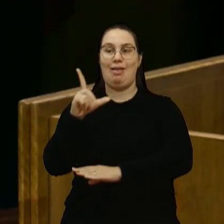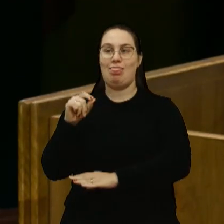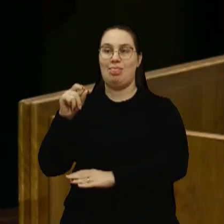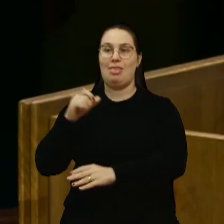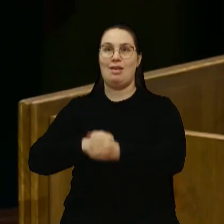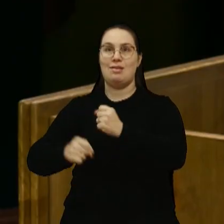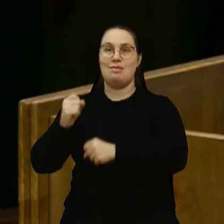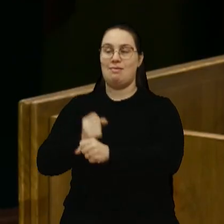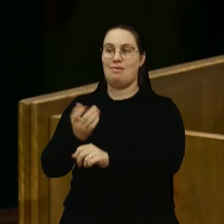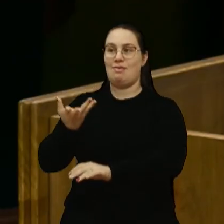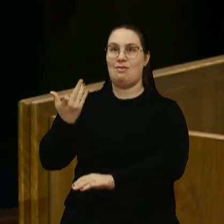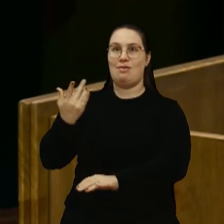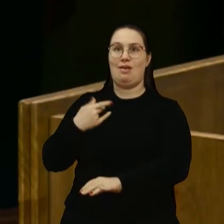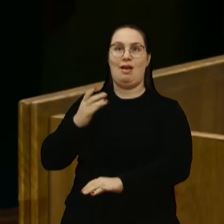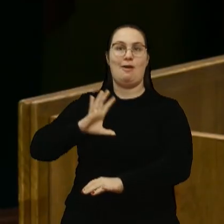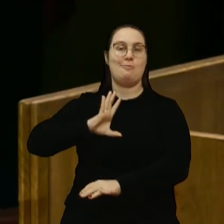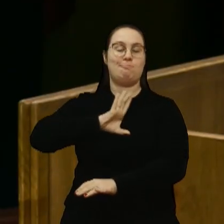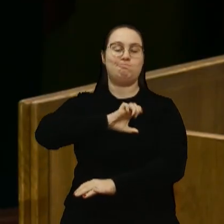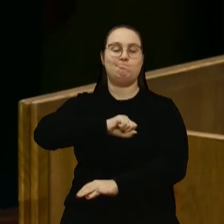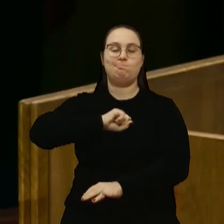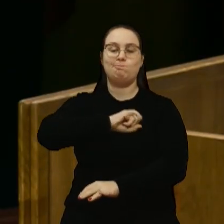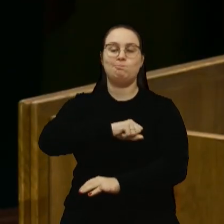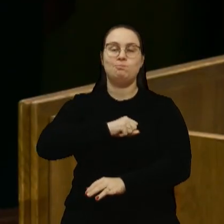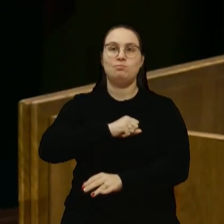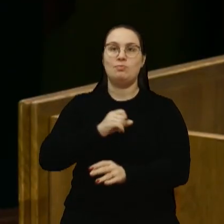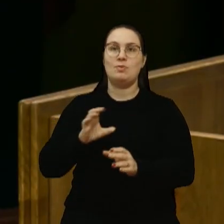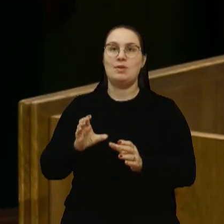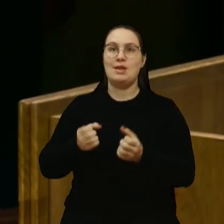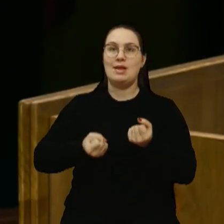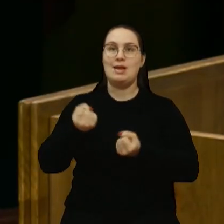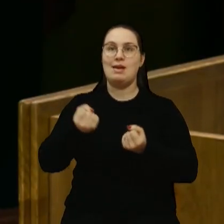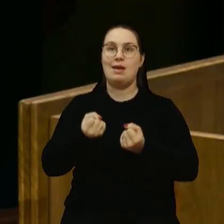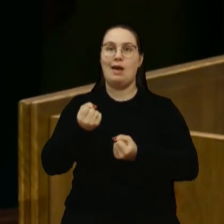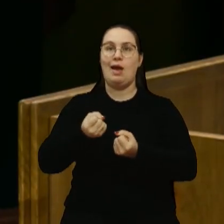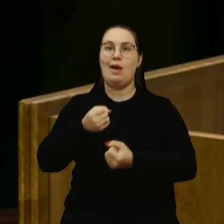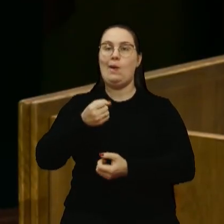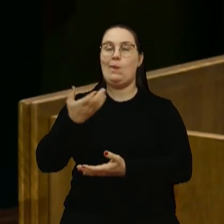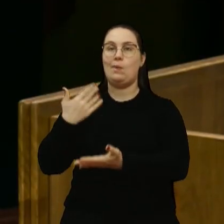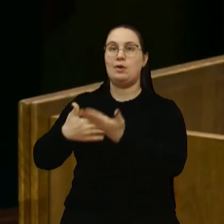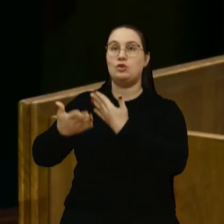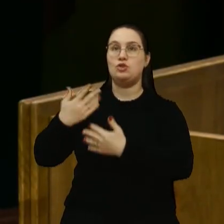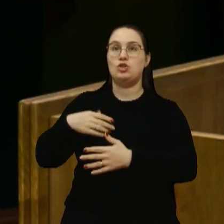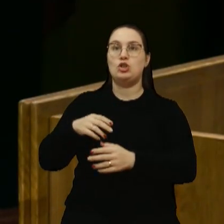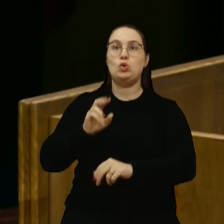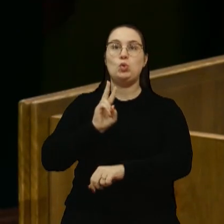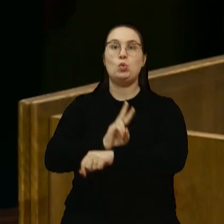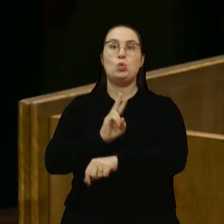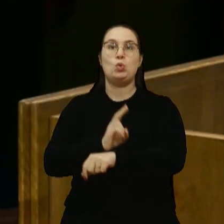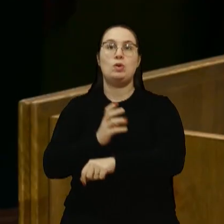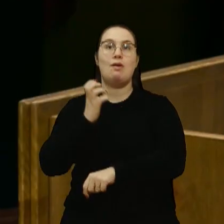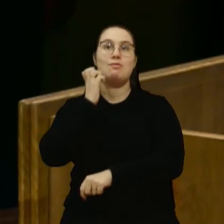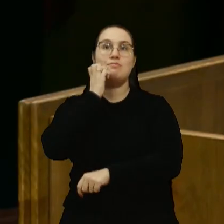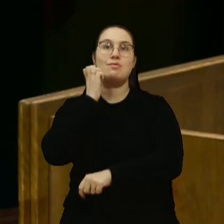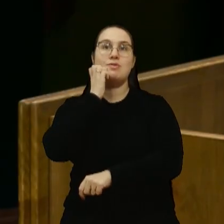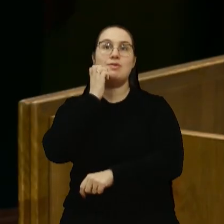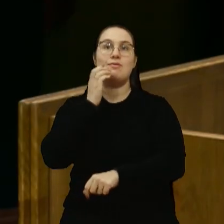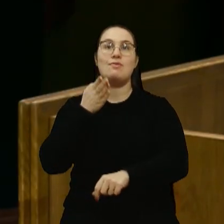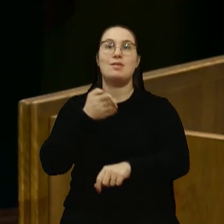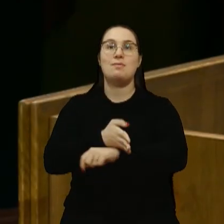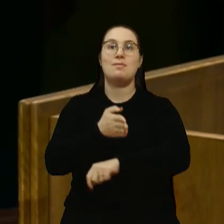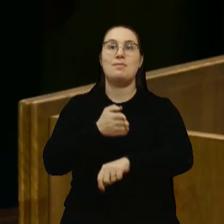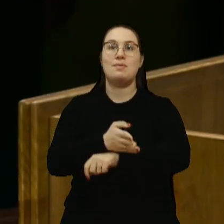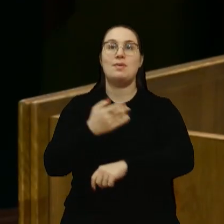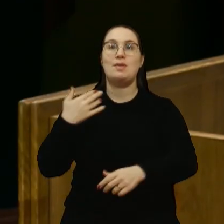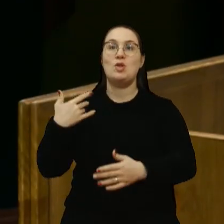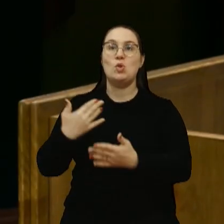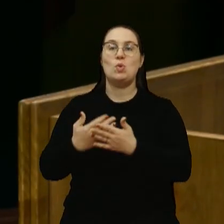era reunir pessoas apaixonadas por carros antigos e preservar um patrimônio que faz parte da história de tantas